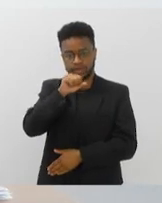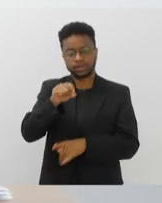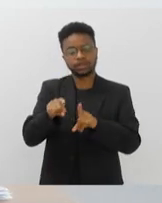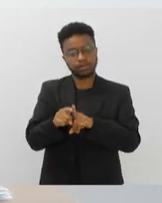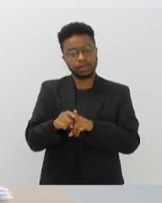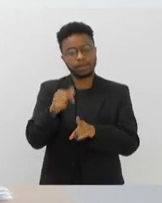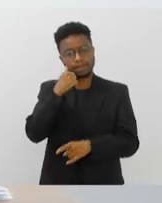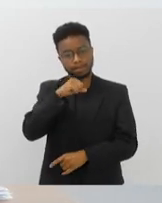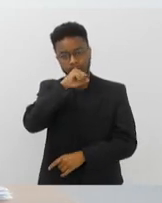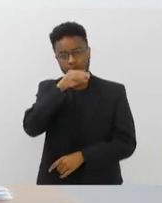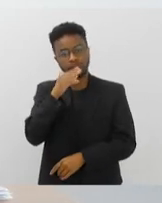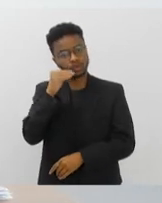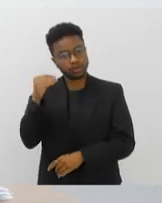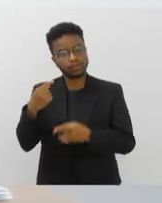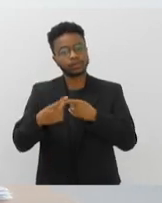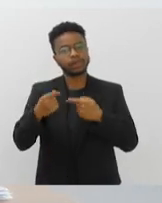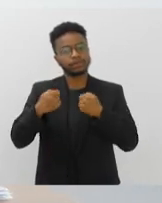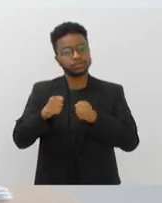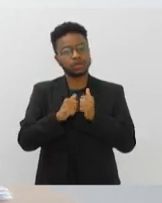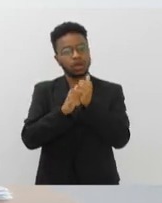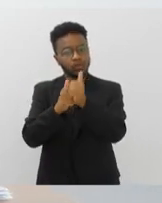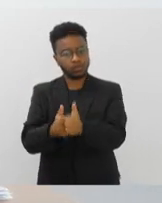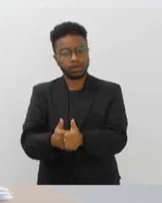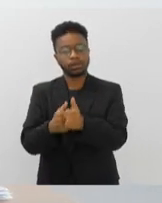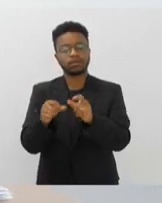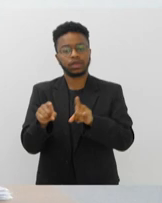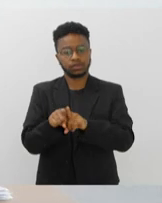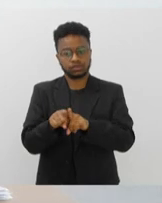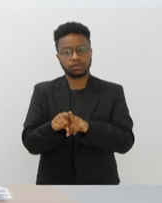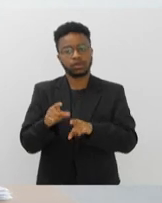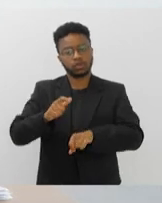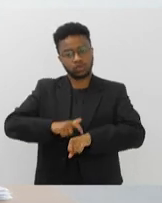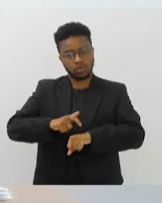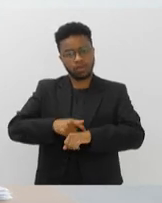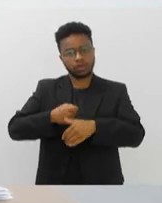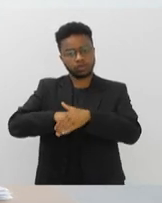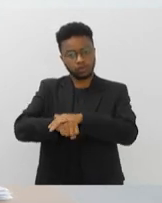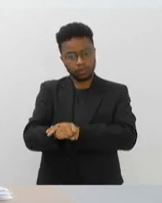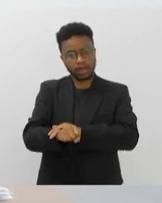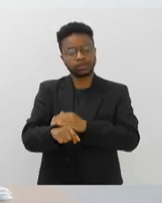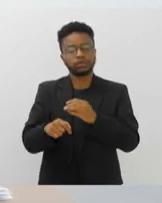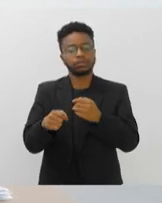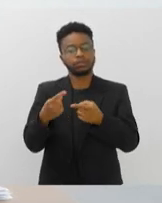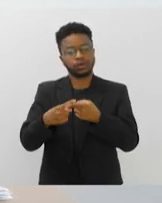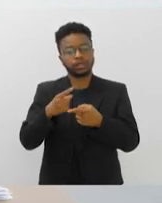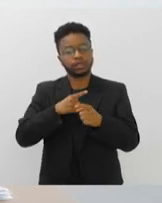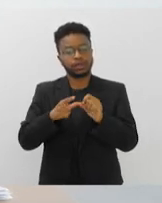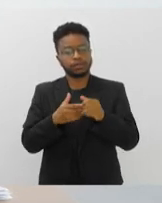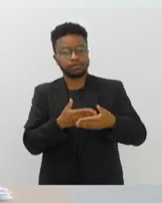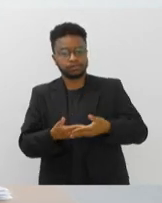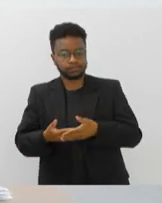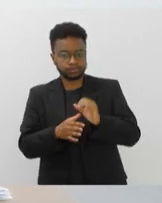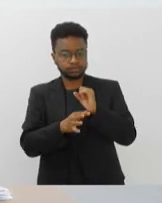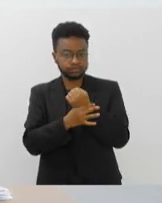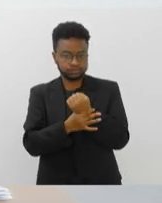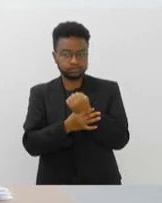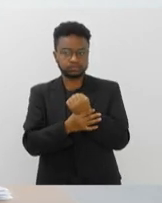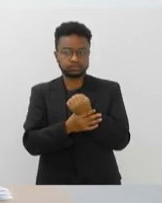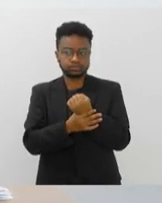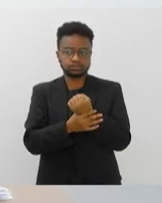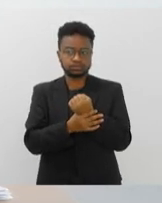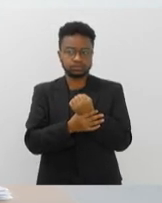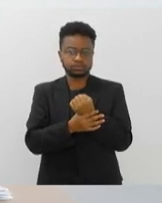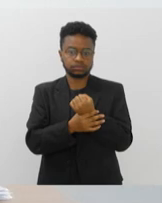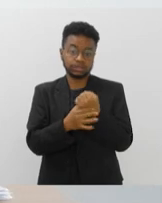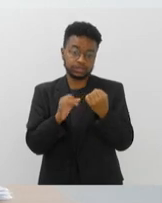mães adolescentes que precisa de acompanhamento para para ter o filho com segurança quando quando assim eh eh